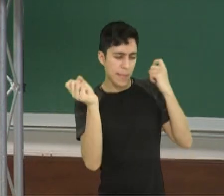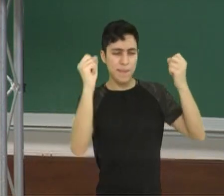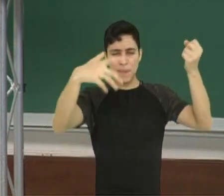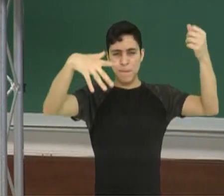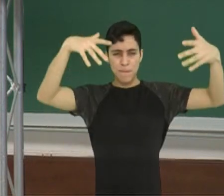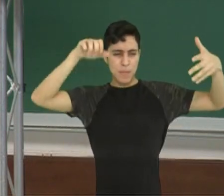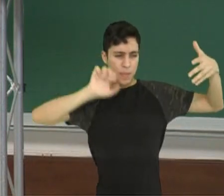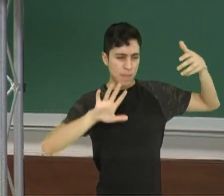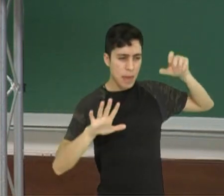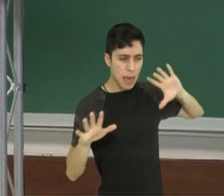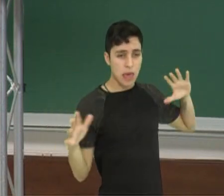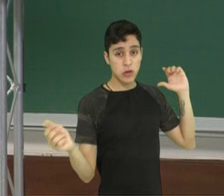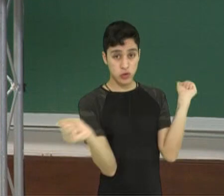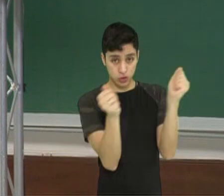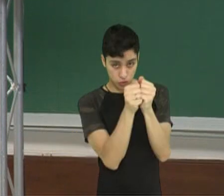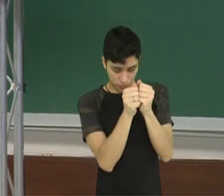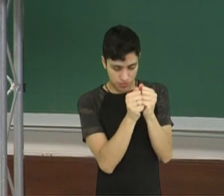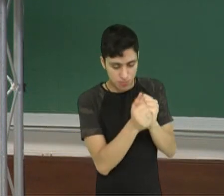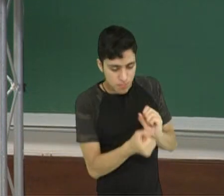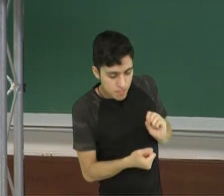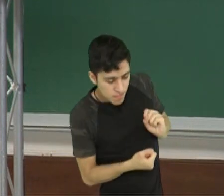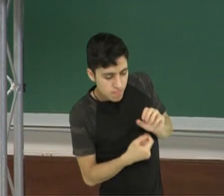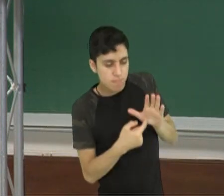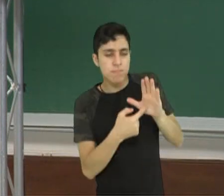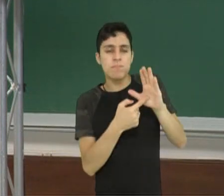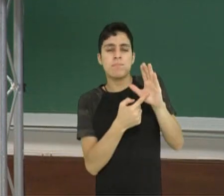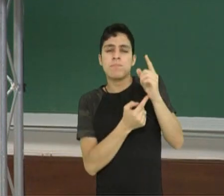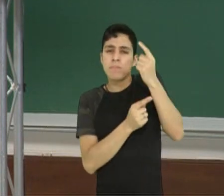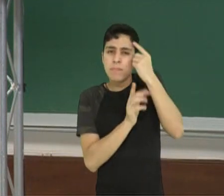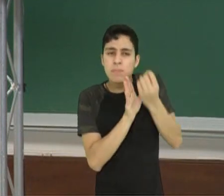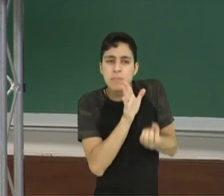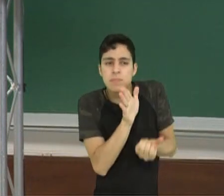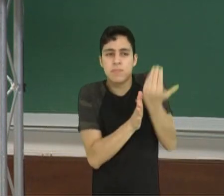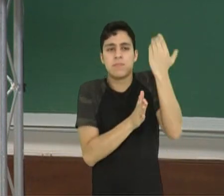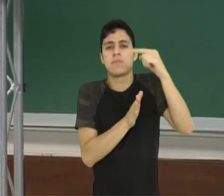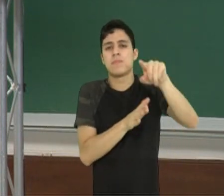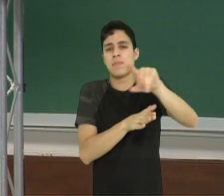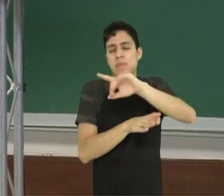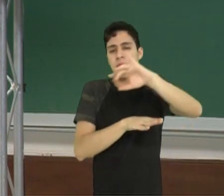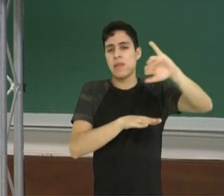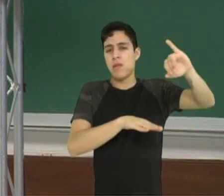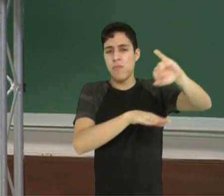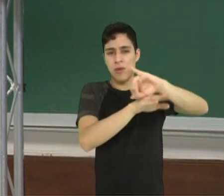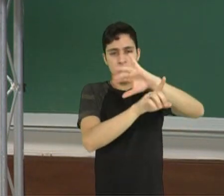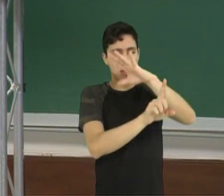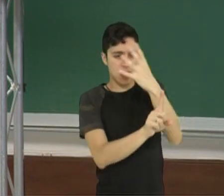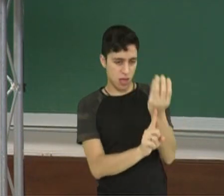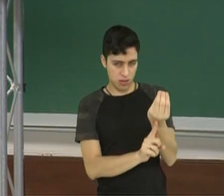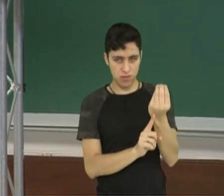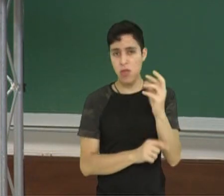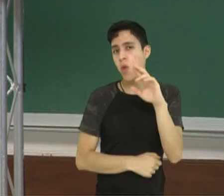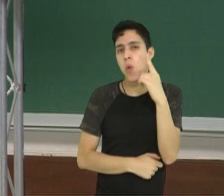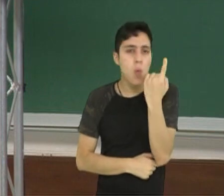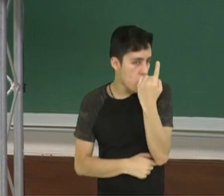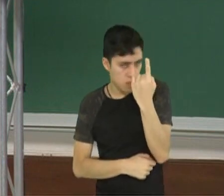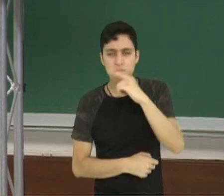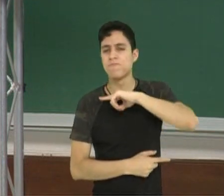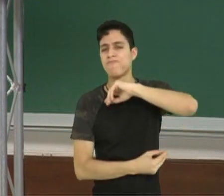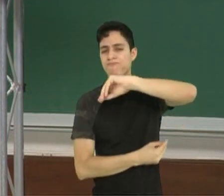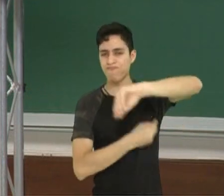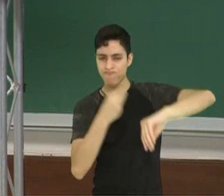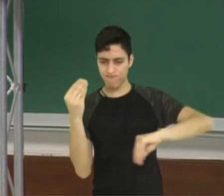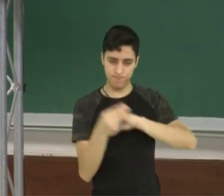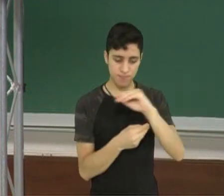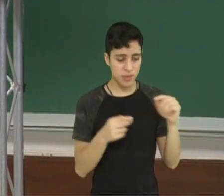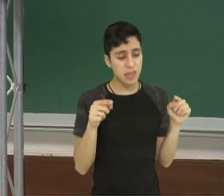luzes, para trabalhar junto a criação dessa obra de arte. Não é uma única coisa. E lembrando que ela vai utilizar